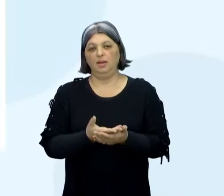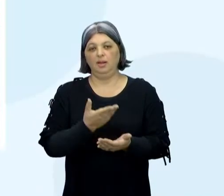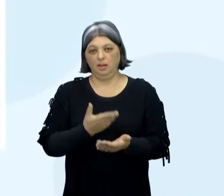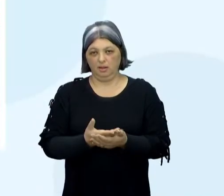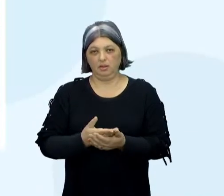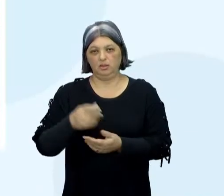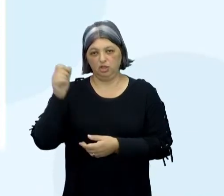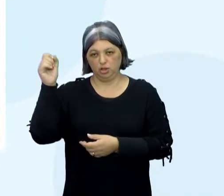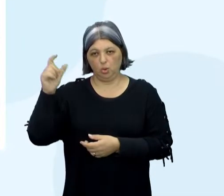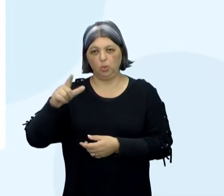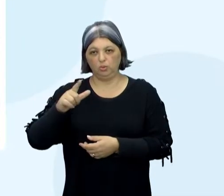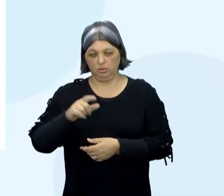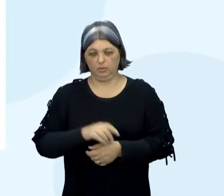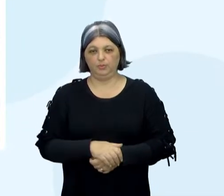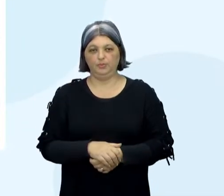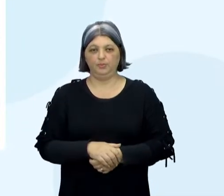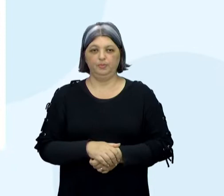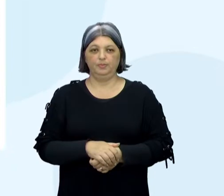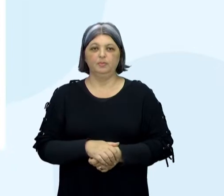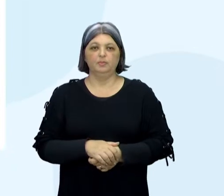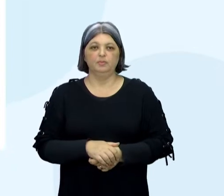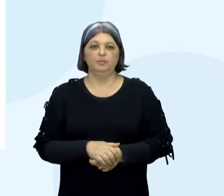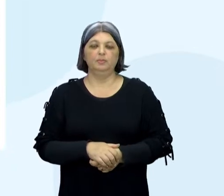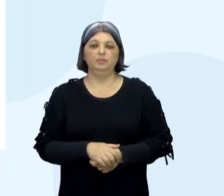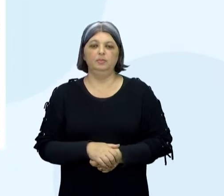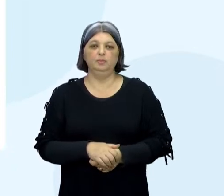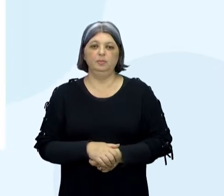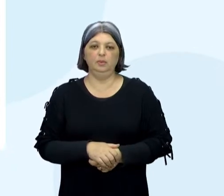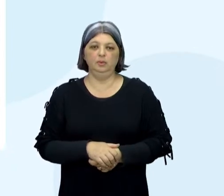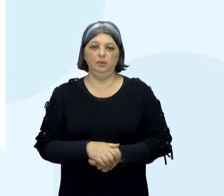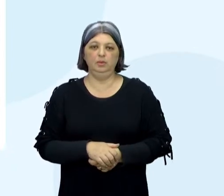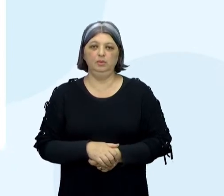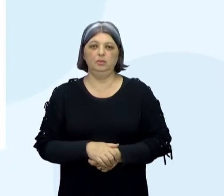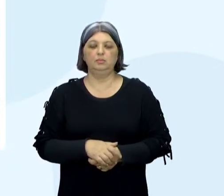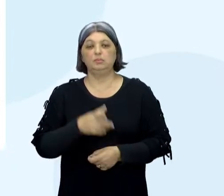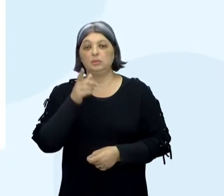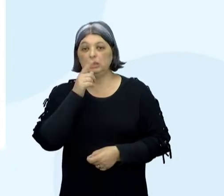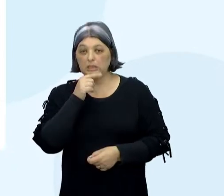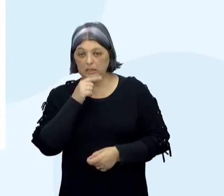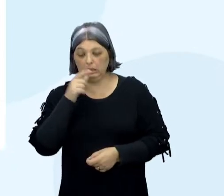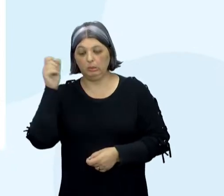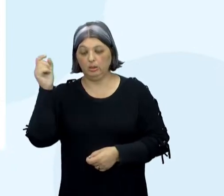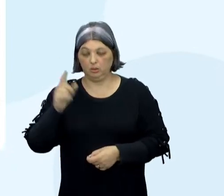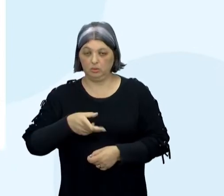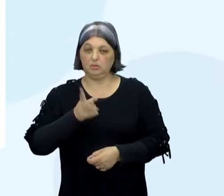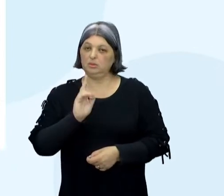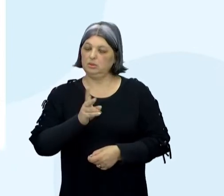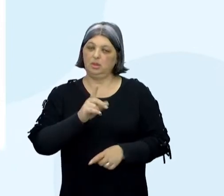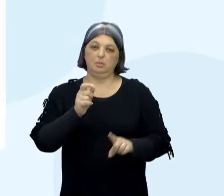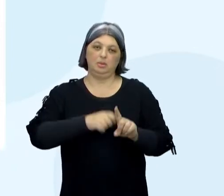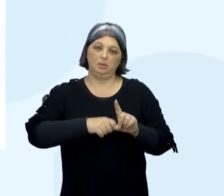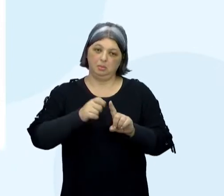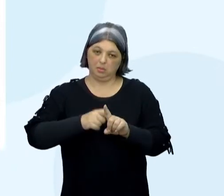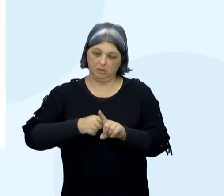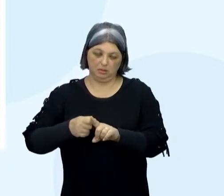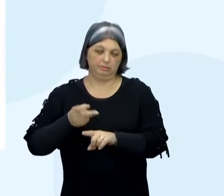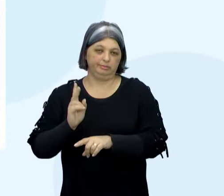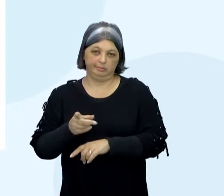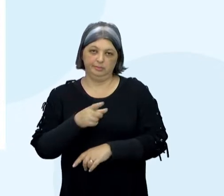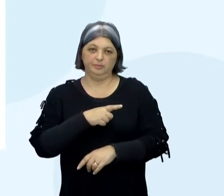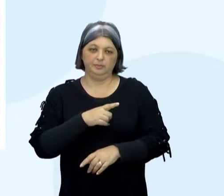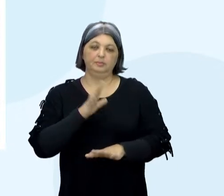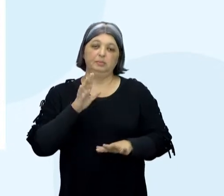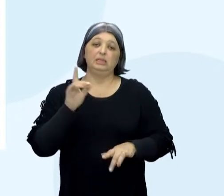de luz. A conta de luz e a conta de água é uma conta aí de despesas fixas, porém a